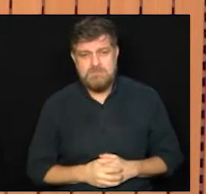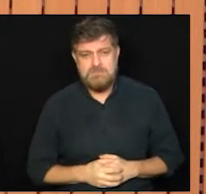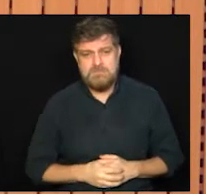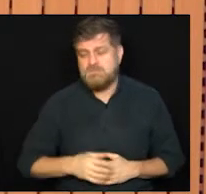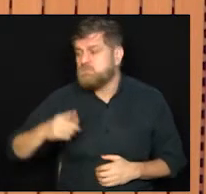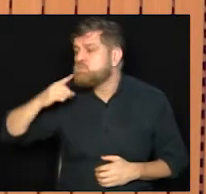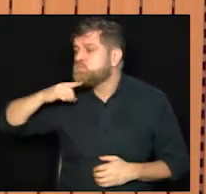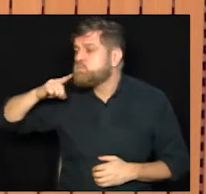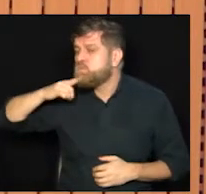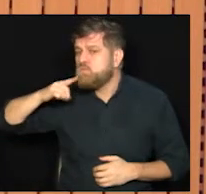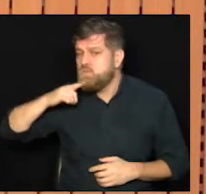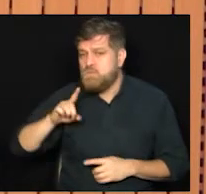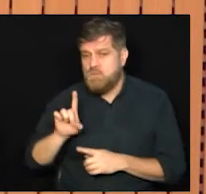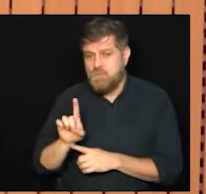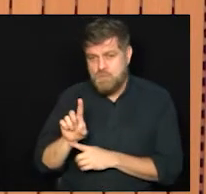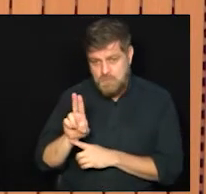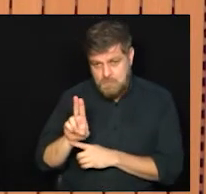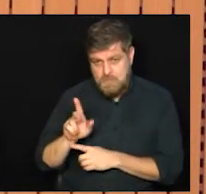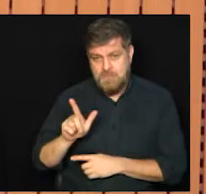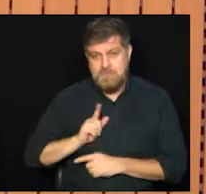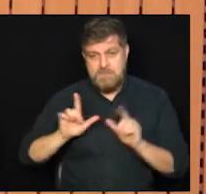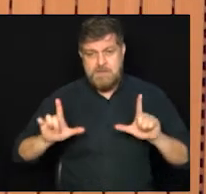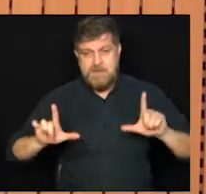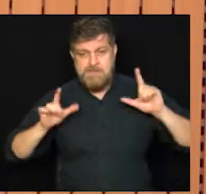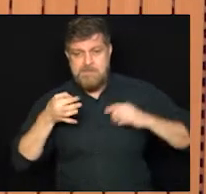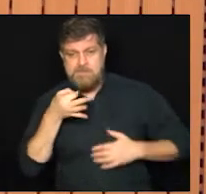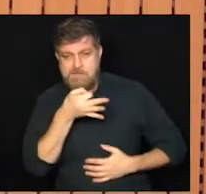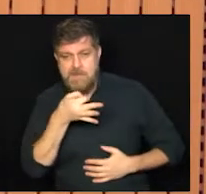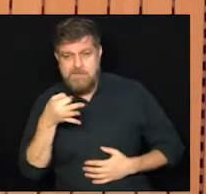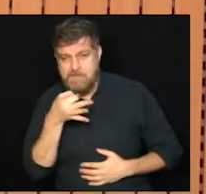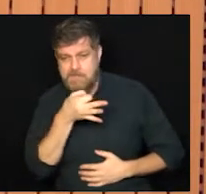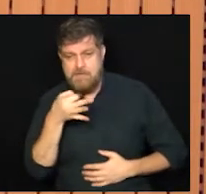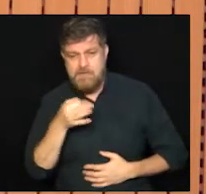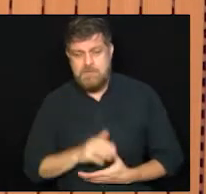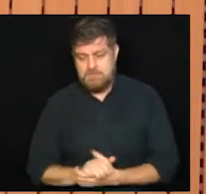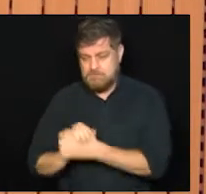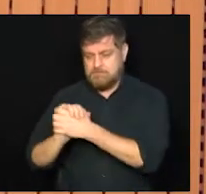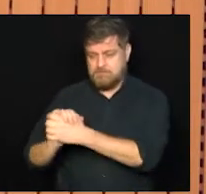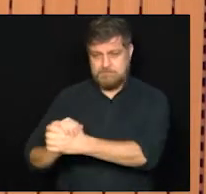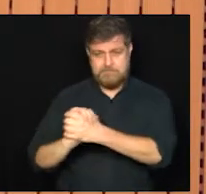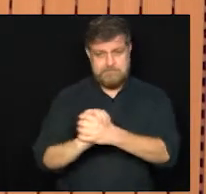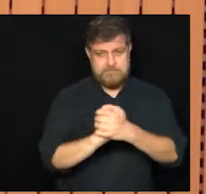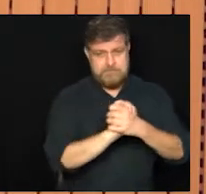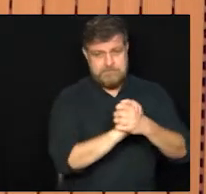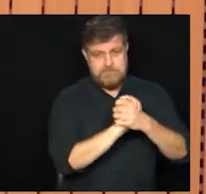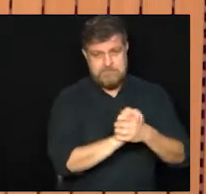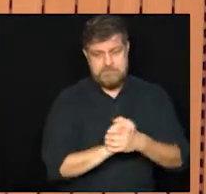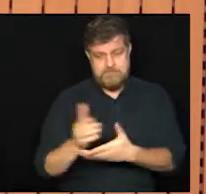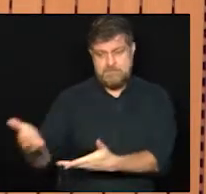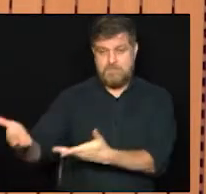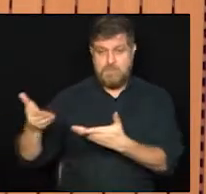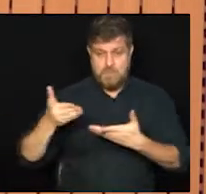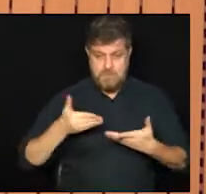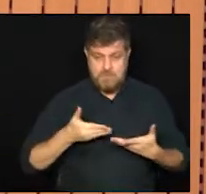vereador Eduardo Magoga, também dê as boas-vindas em nome da comissão aos nossos convidados hoje. Eduardo.